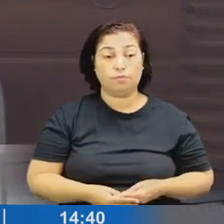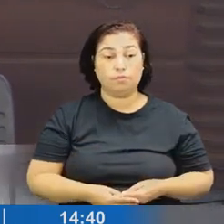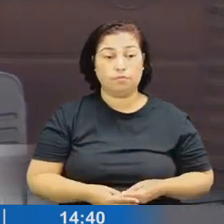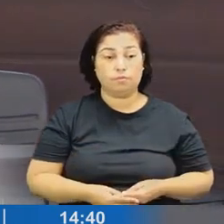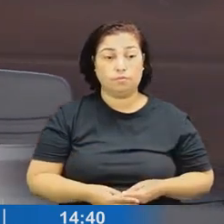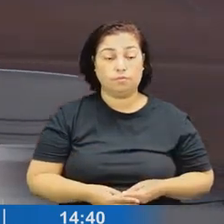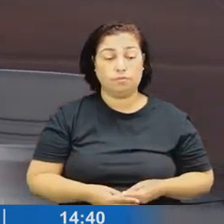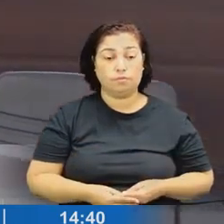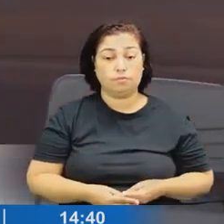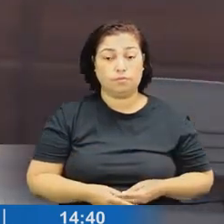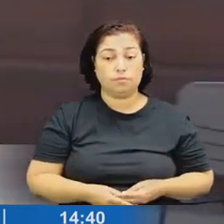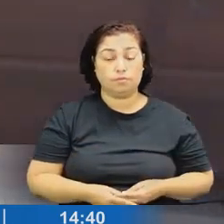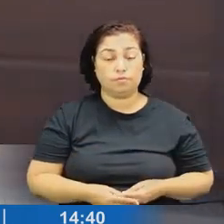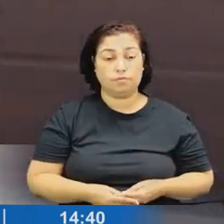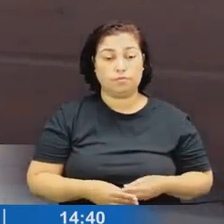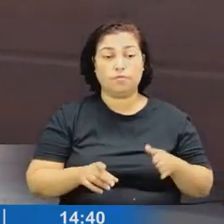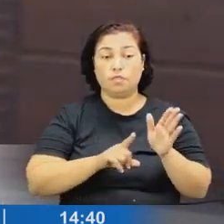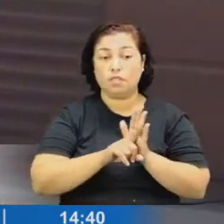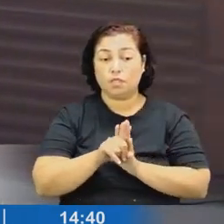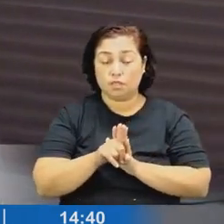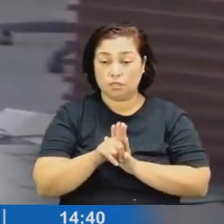você é parlamentar